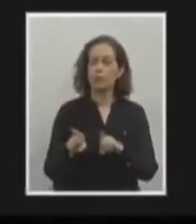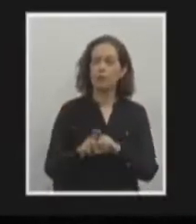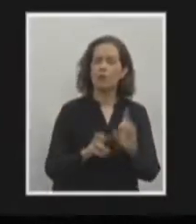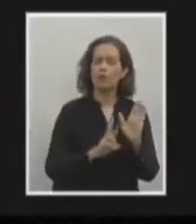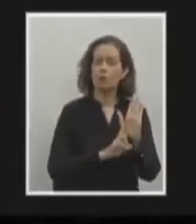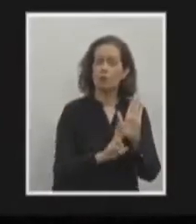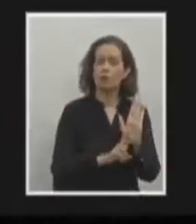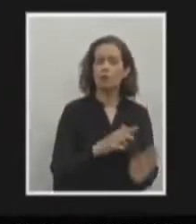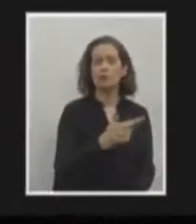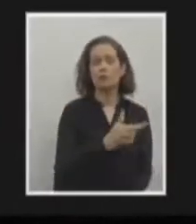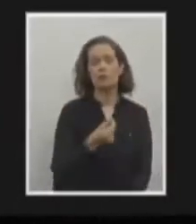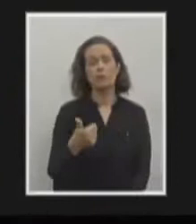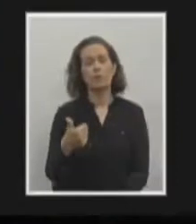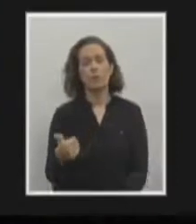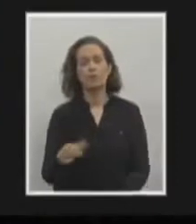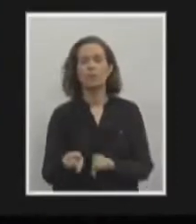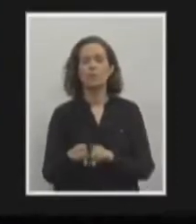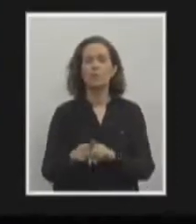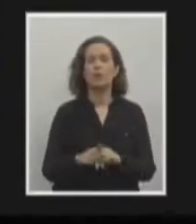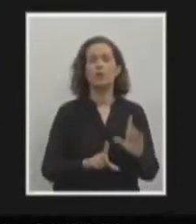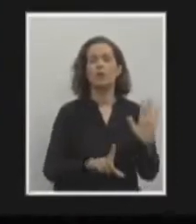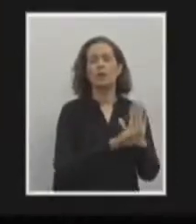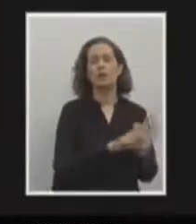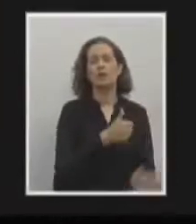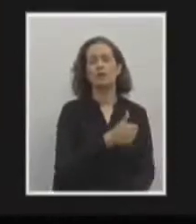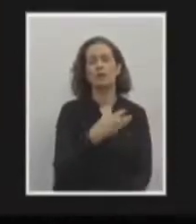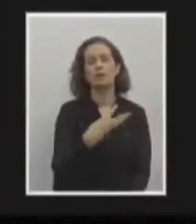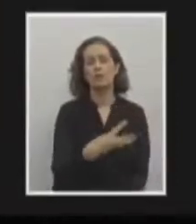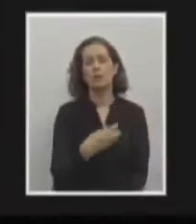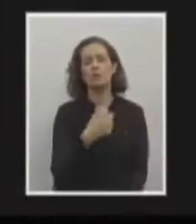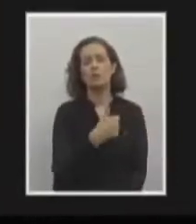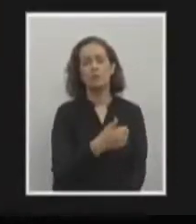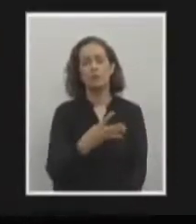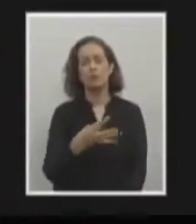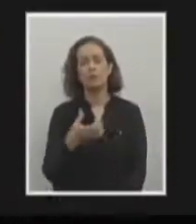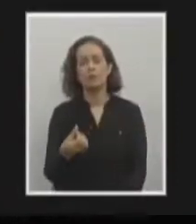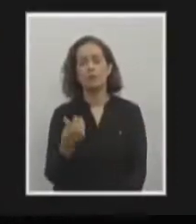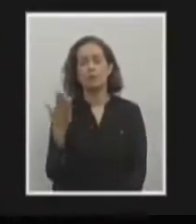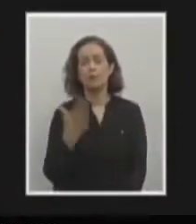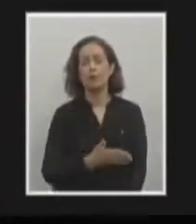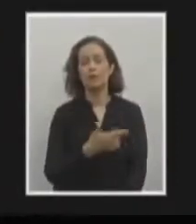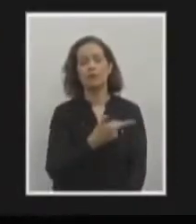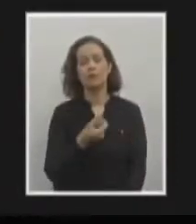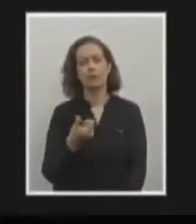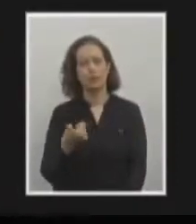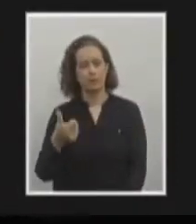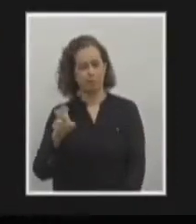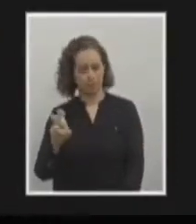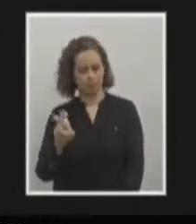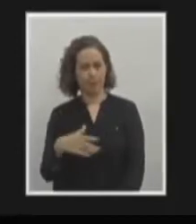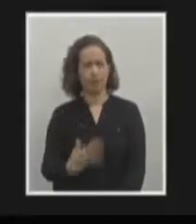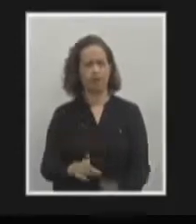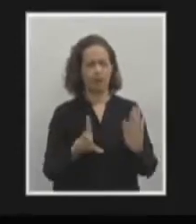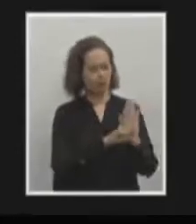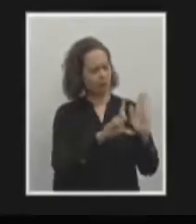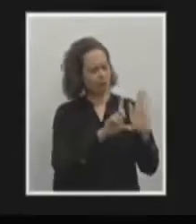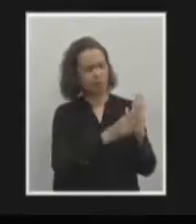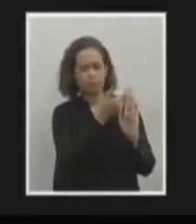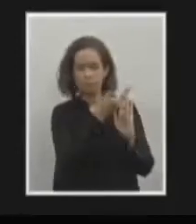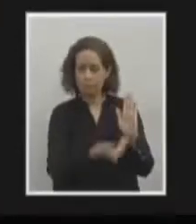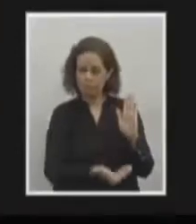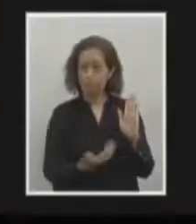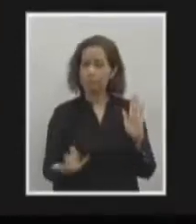2001 e, por fim, a Lei 13.146 de 2015. Todas elas são unânimes em